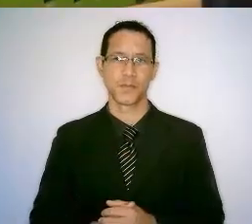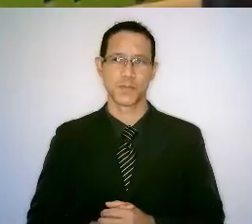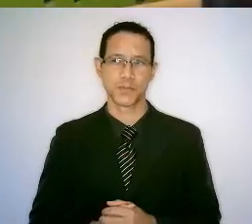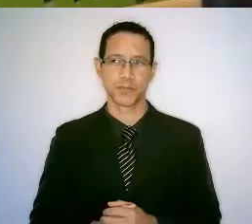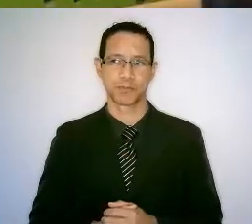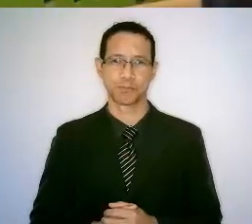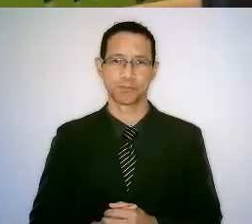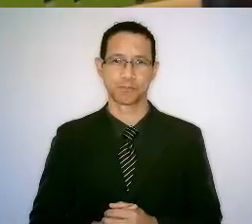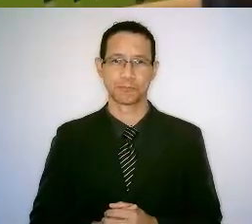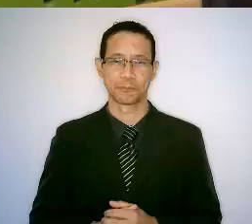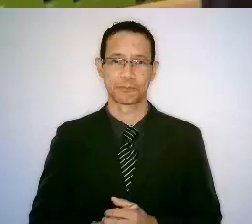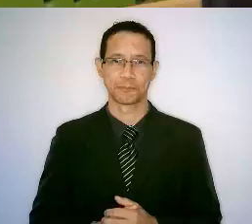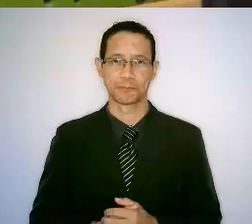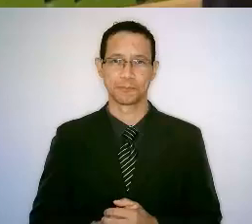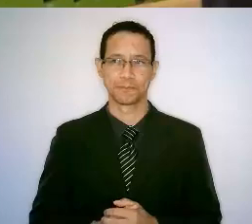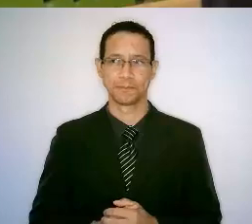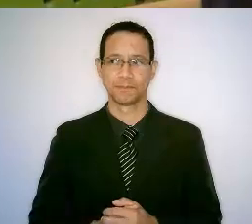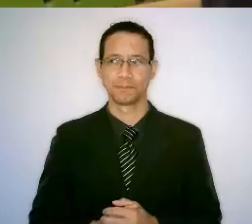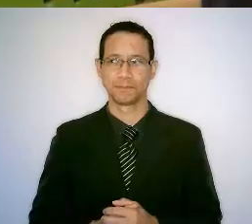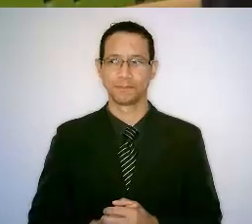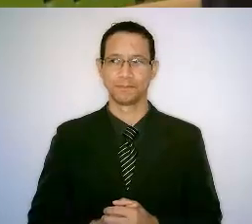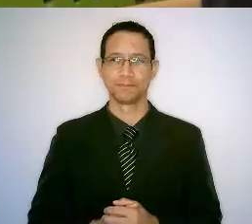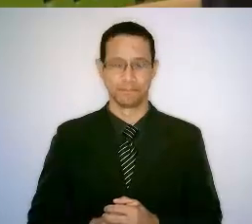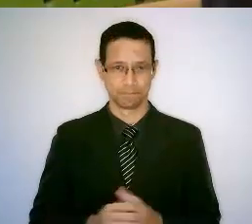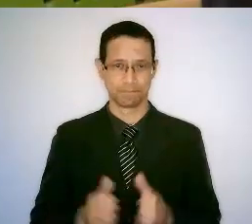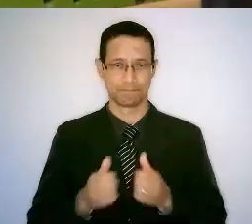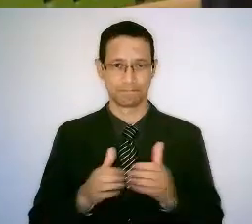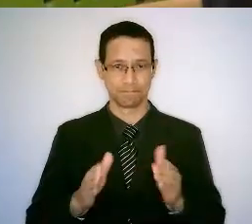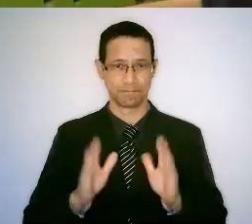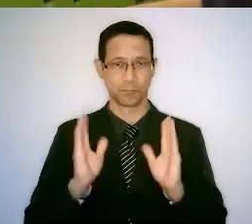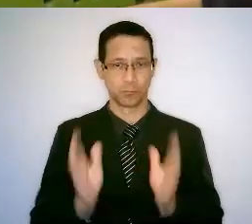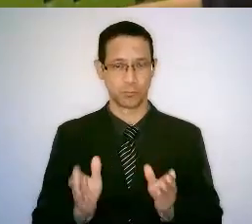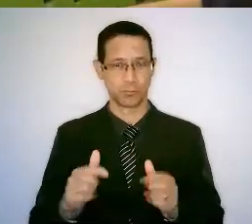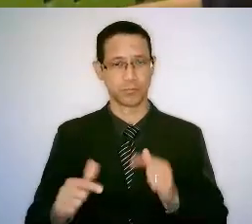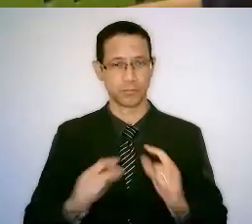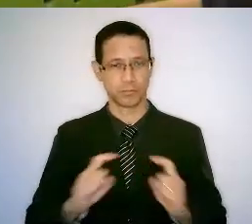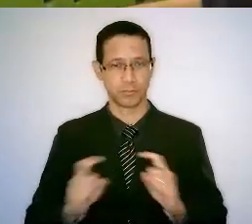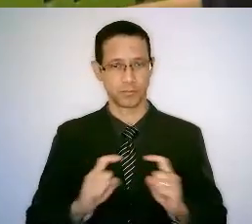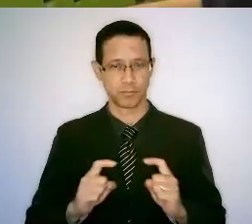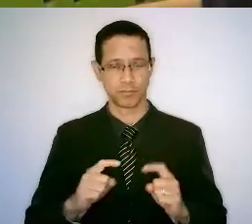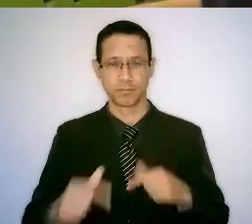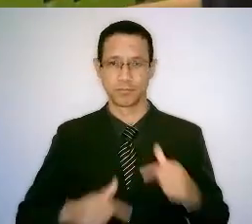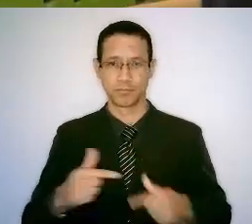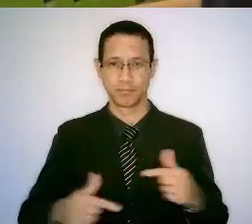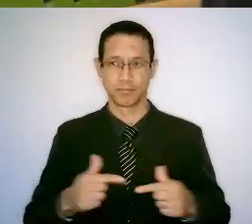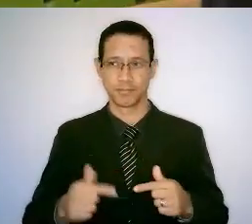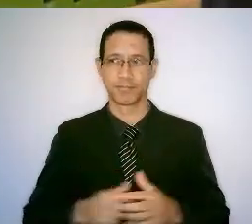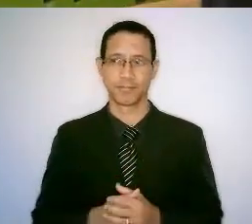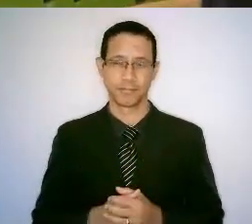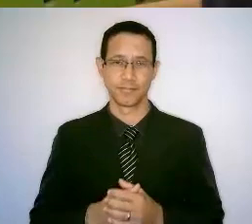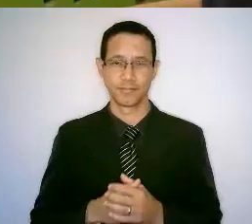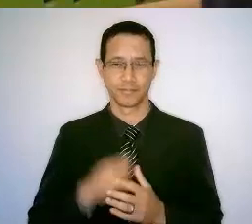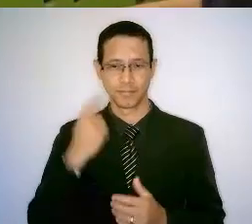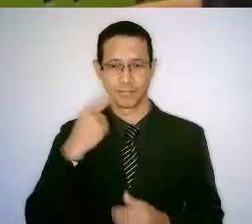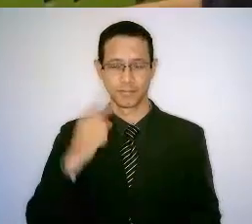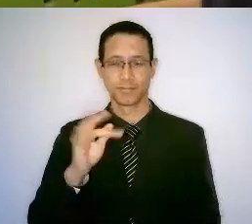estando aqui declarada aberta os trabalhos pelo desembargador Fábio